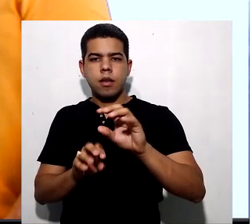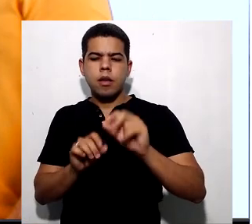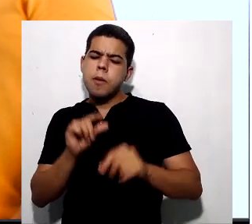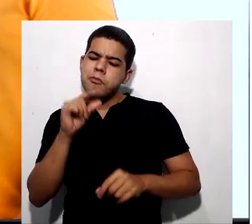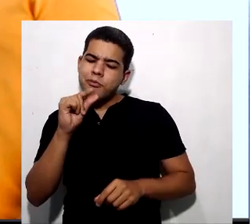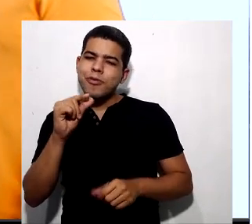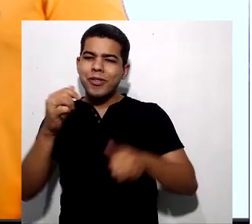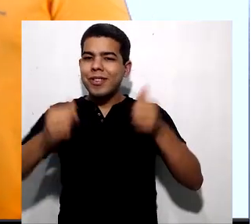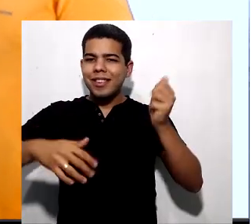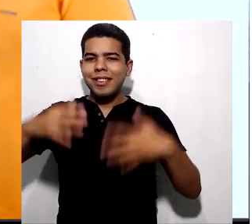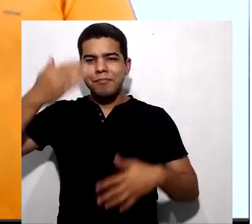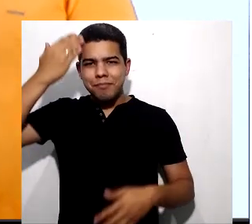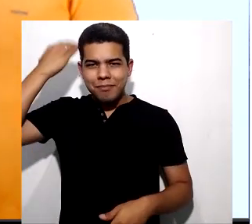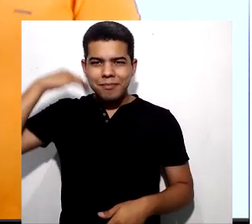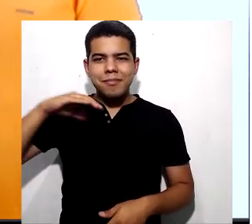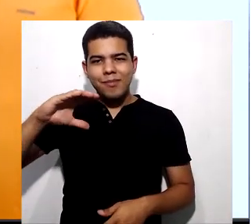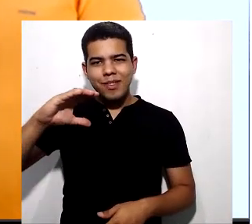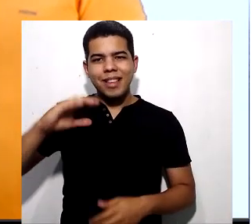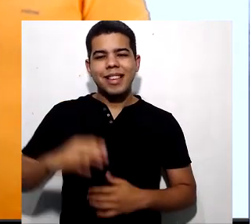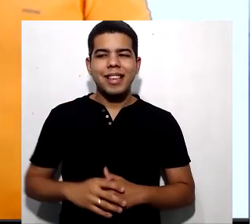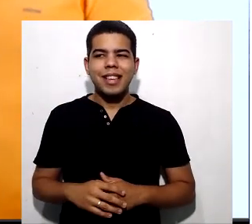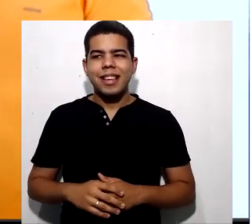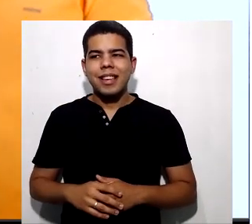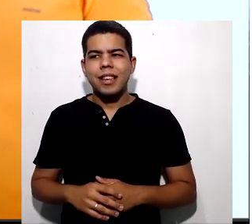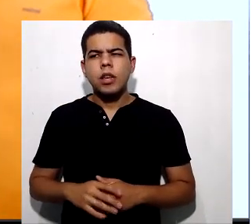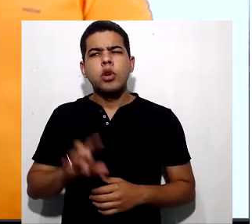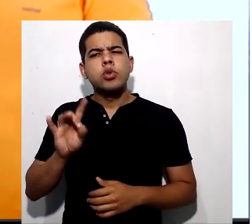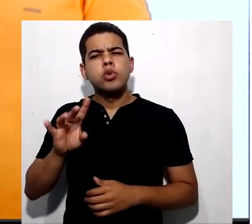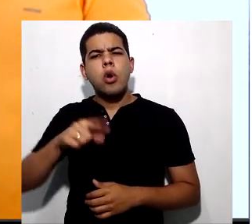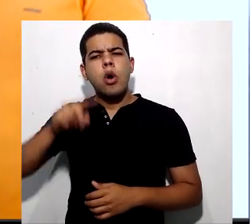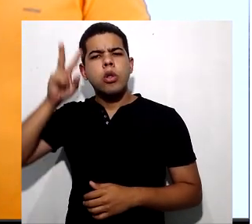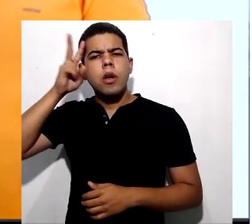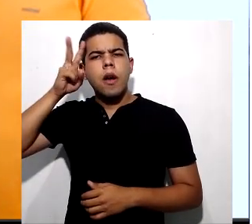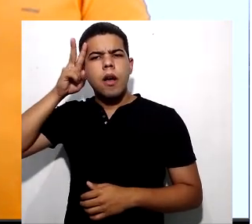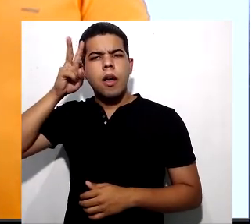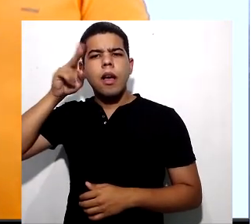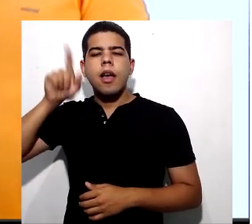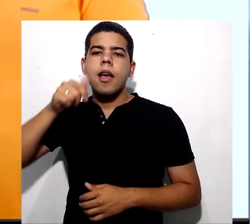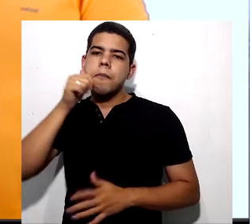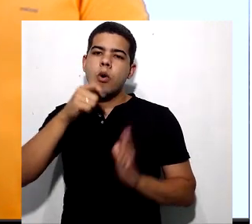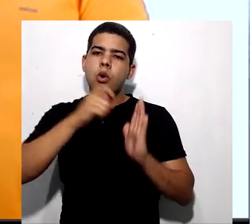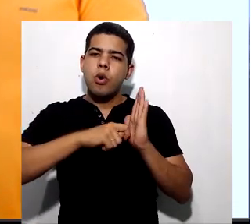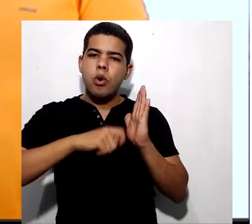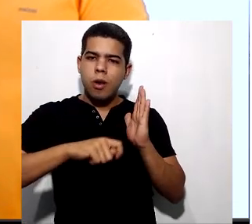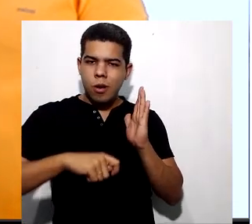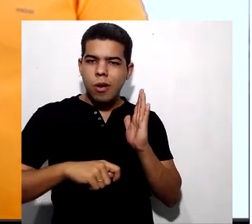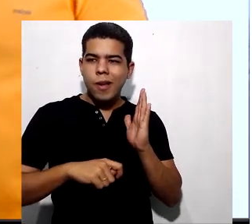um pouco sobre Clarice Lispector, só para nós lembrarmos um pouco, escritora